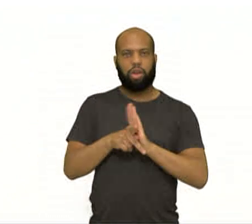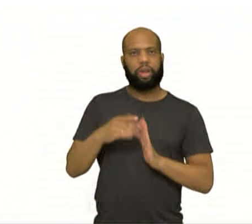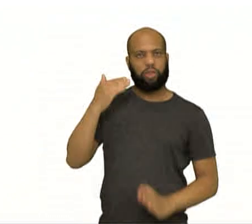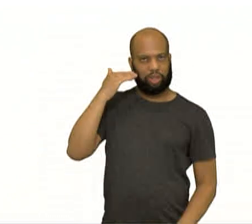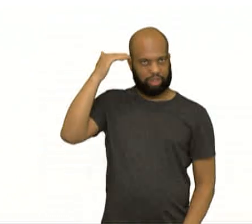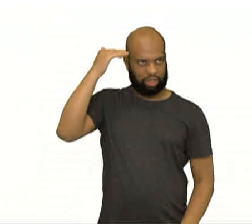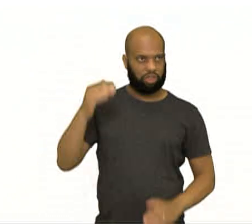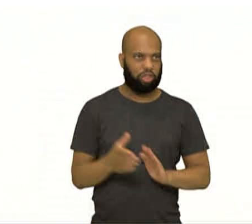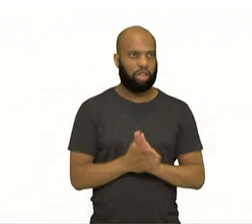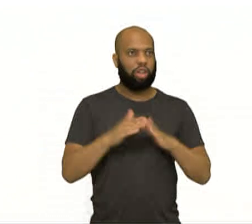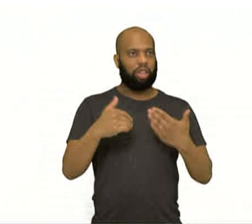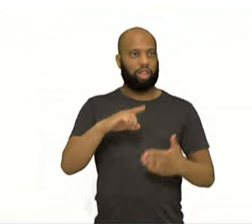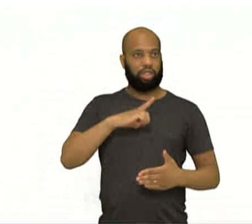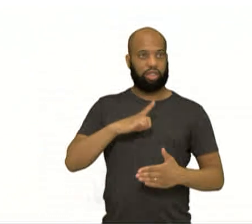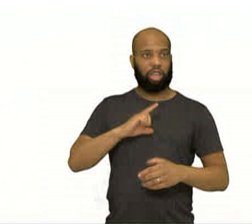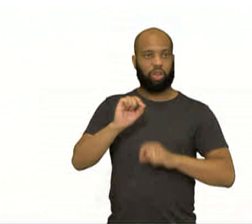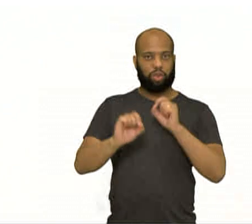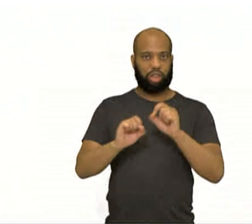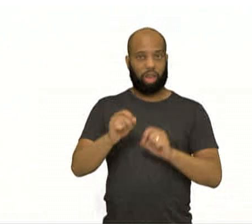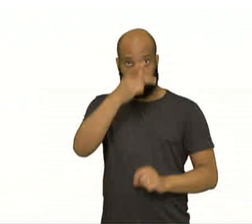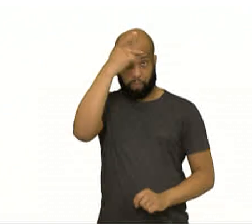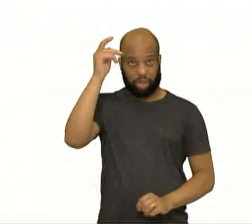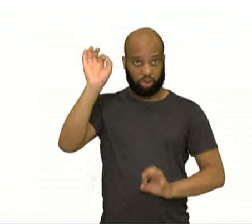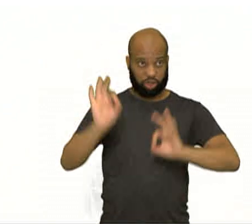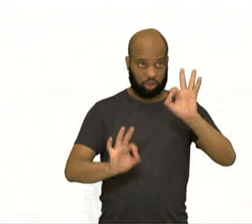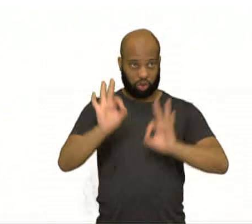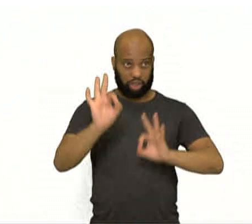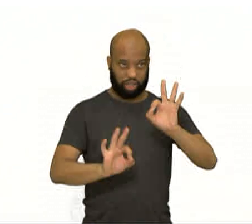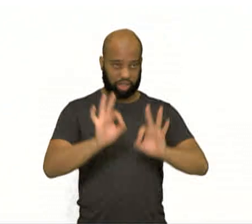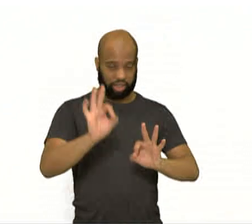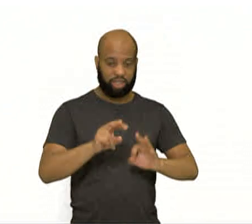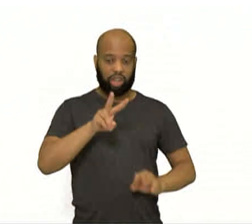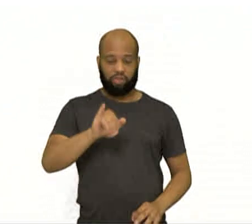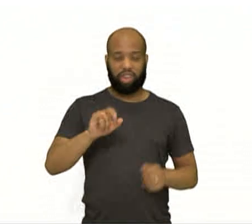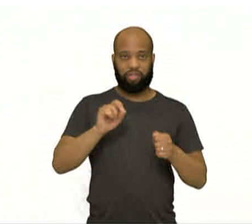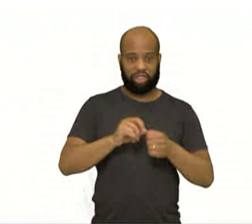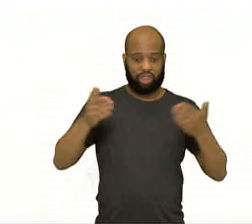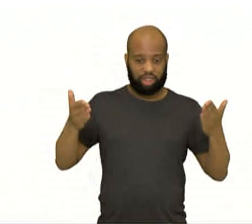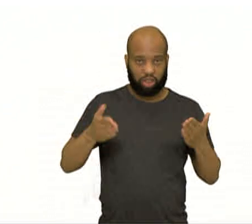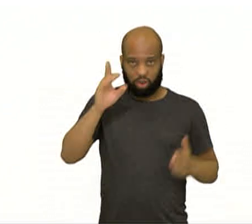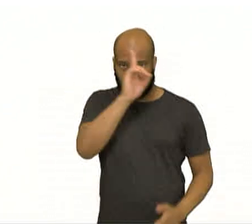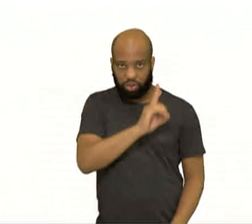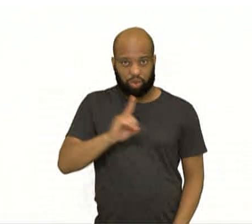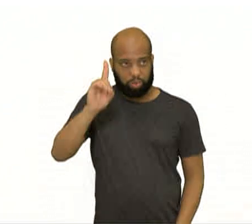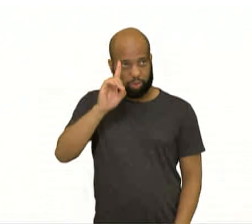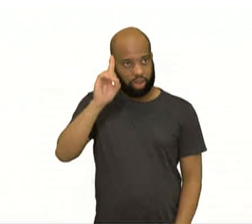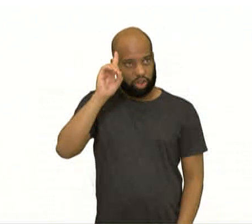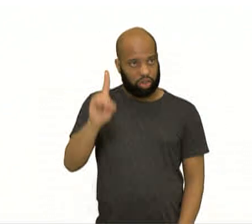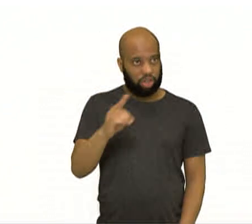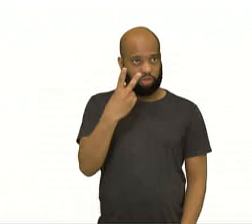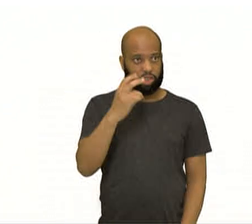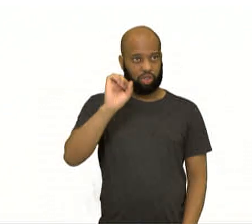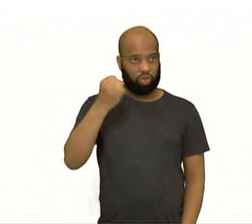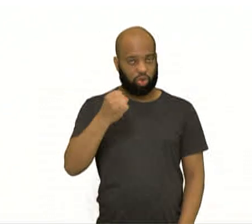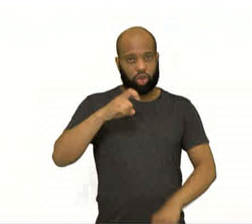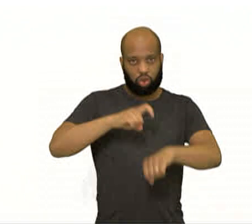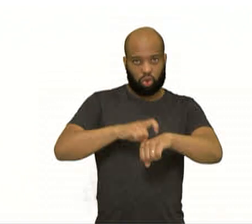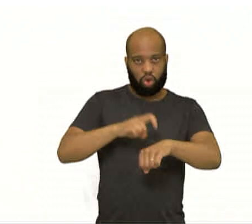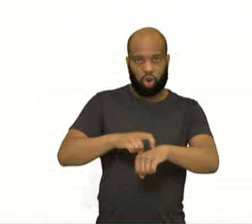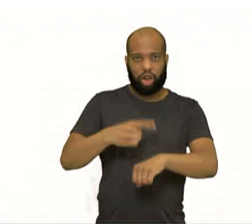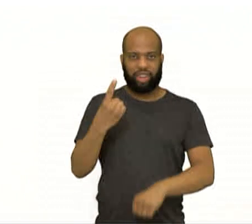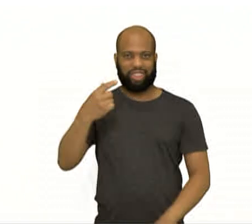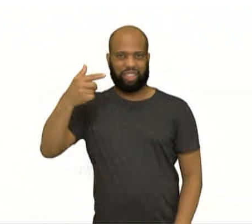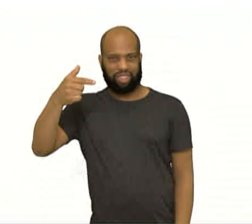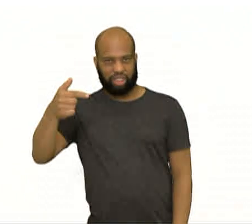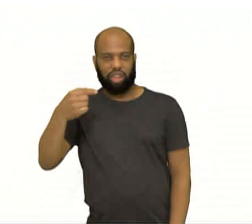influenciador da organização Gilson GS Santos realizarão neste domingo, dia 28, às 17 horas de Brasília, a competição